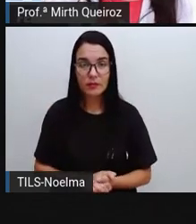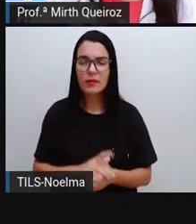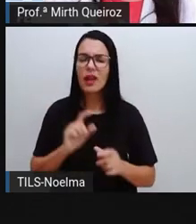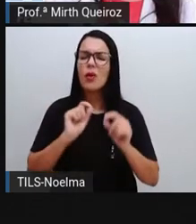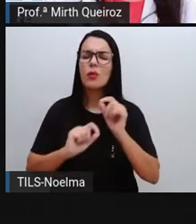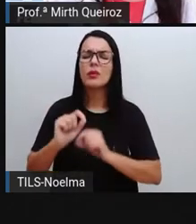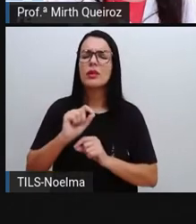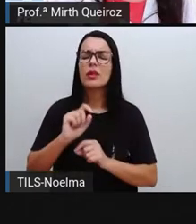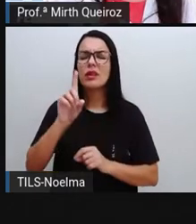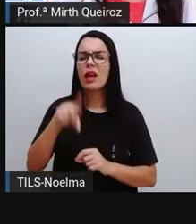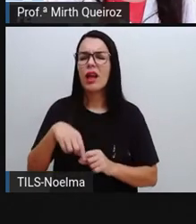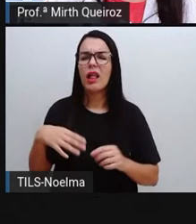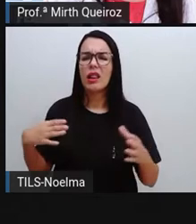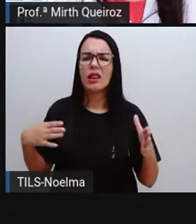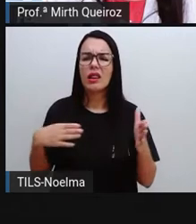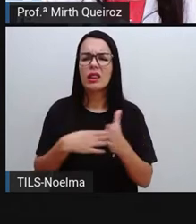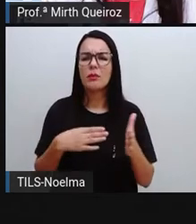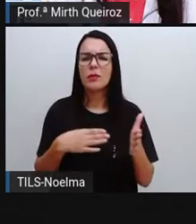Mas o que, que são limites?